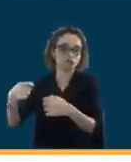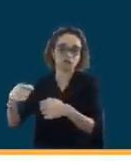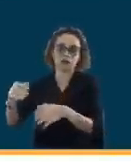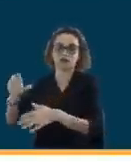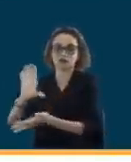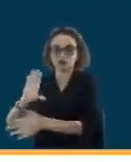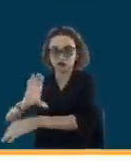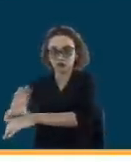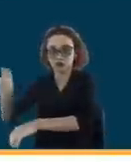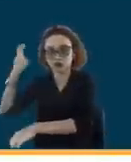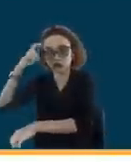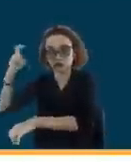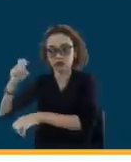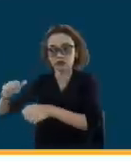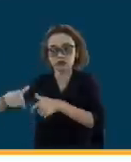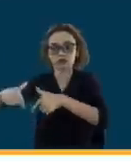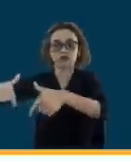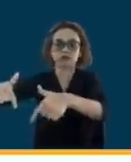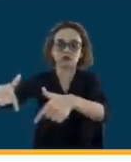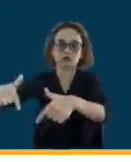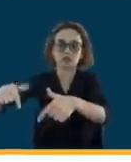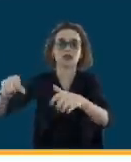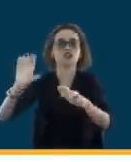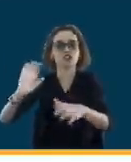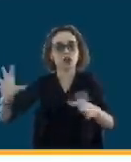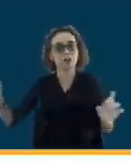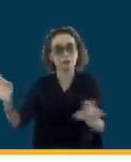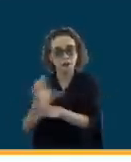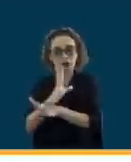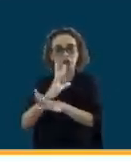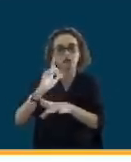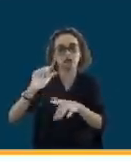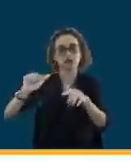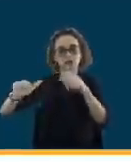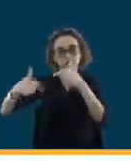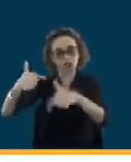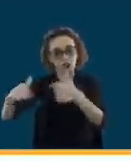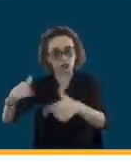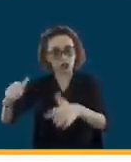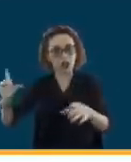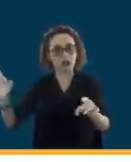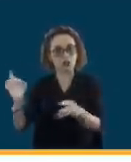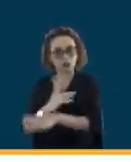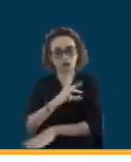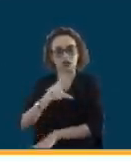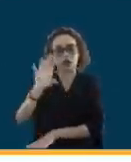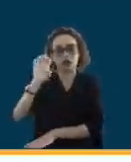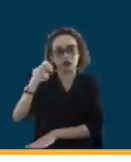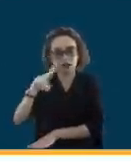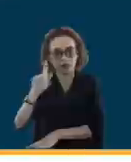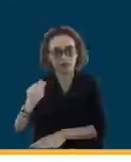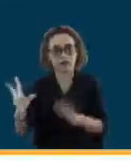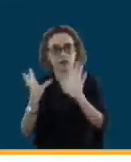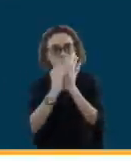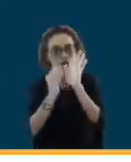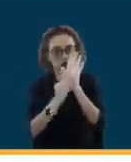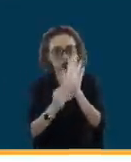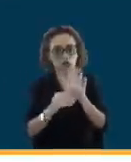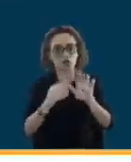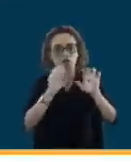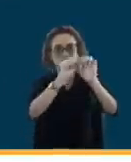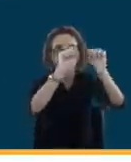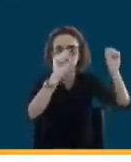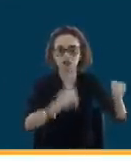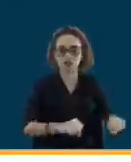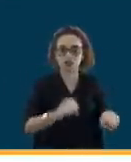se movimentar. Ela está pronta para gerar emprego, ela está pronta para gerar renda, ela está pronta para gerar conteúdo para as plataformas digitais, ela está